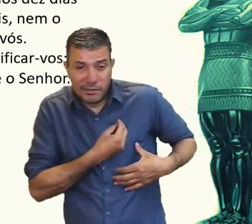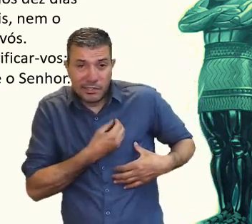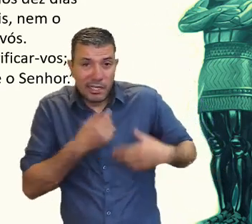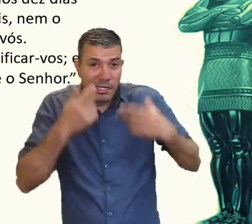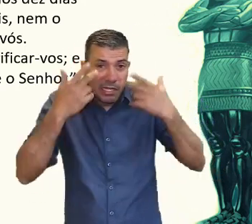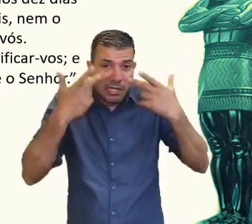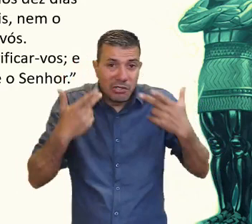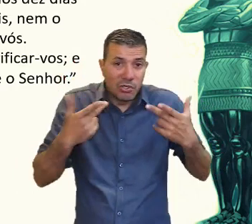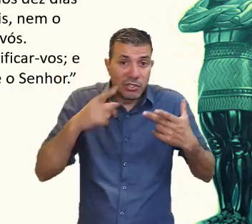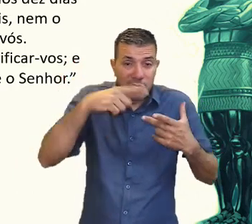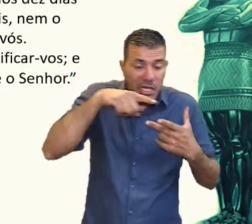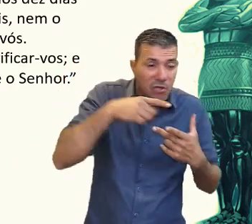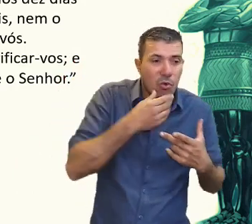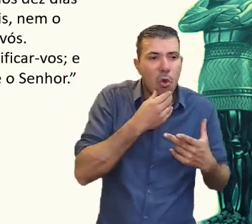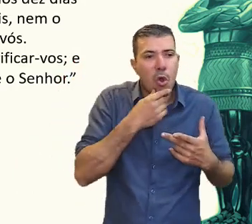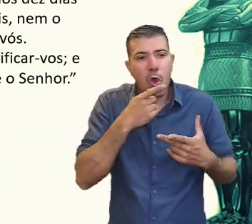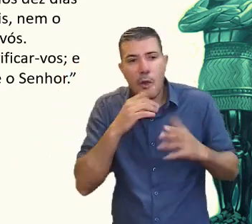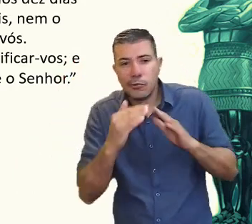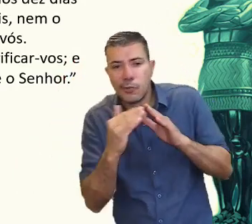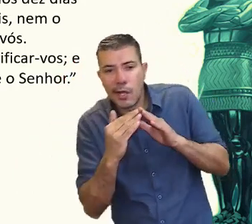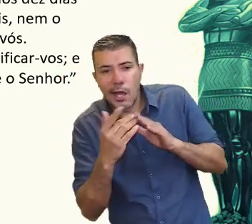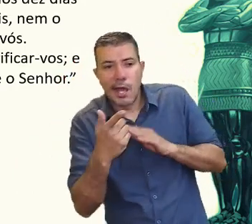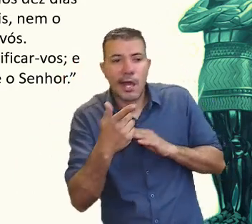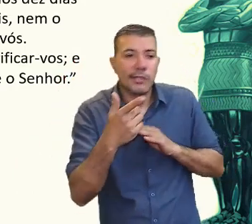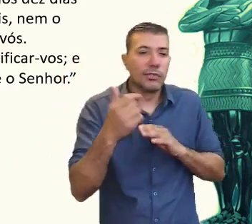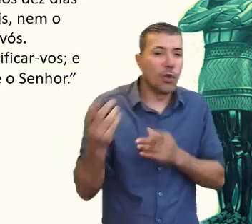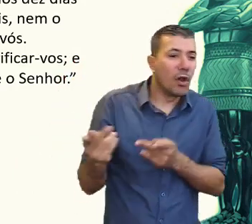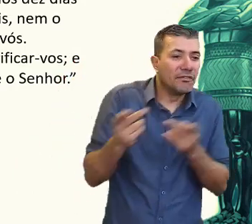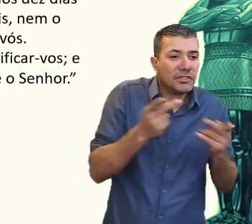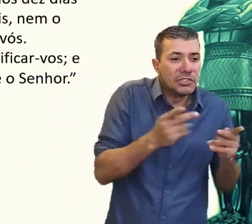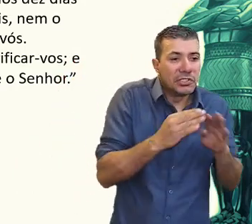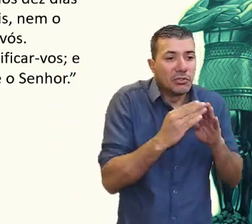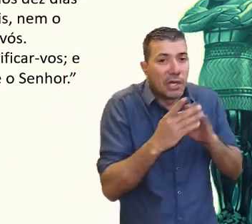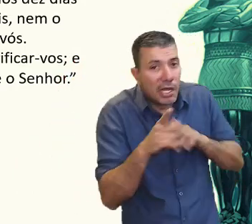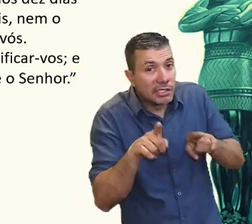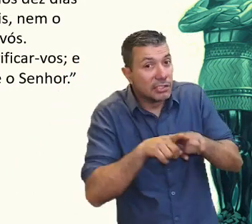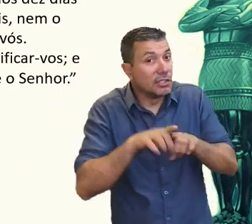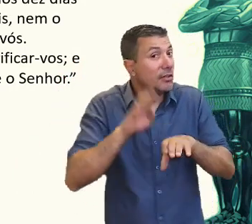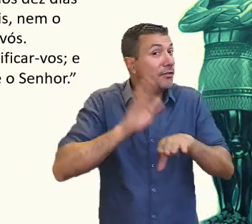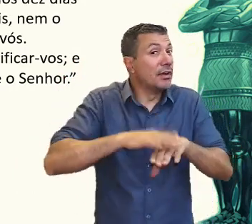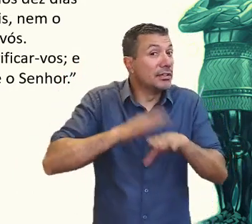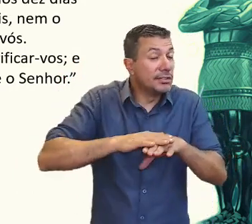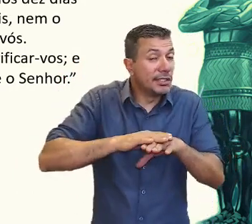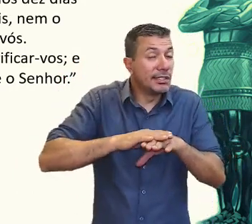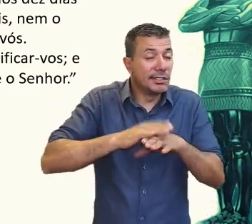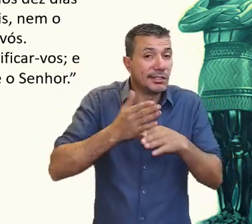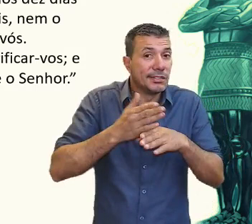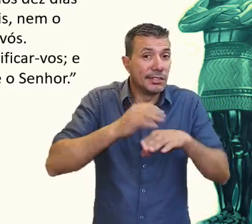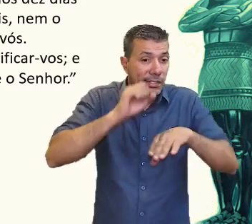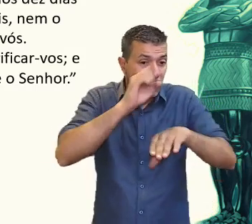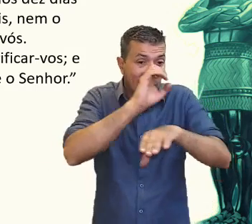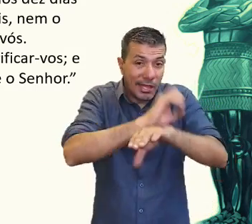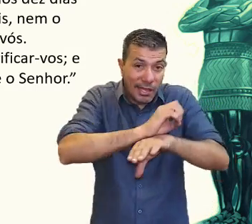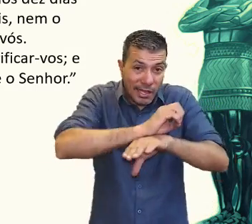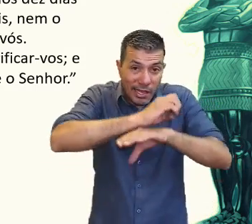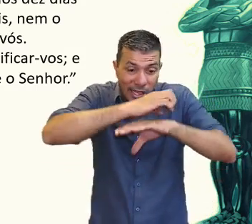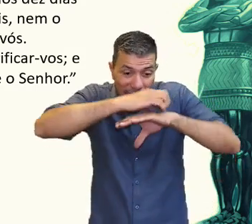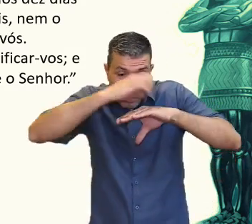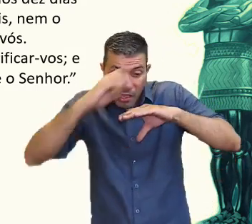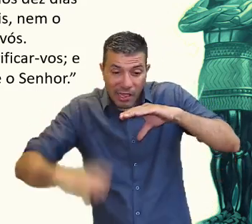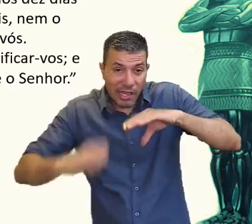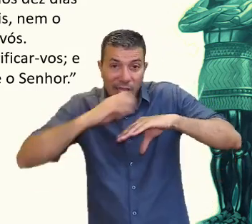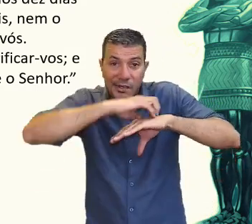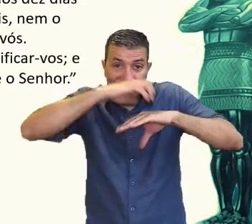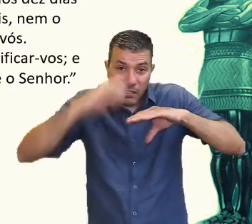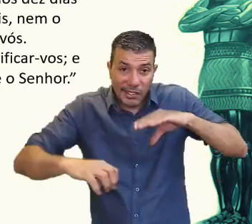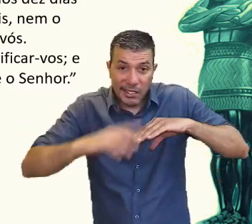nem o estrangeiro que peregrina entre vós, porque naquele dia se fará expiação por vós para purificar-vos,